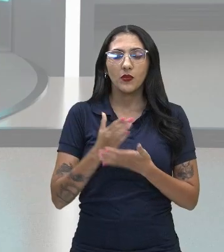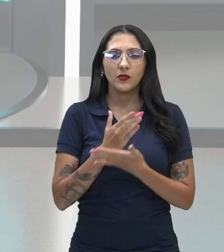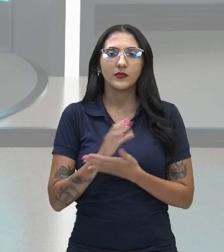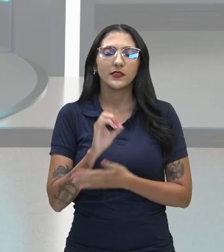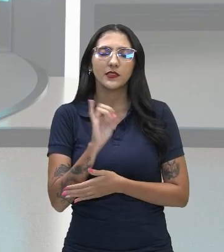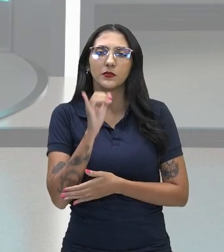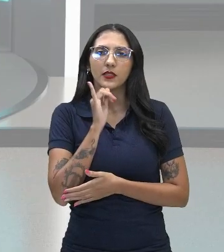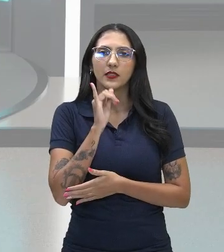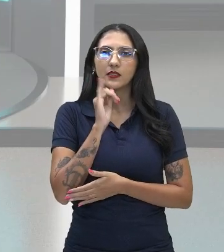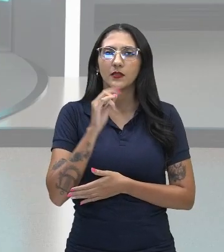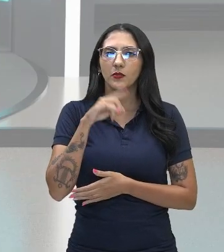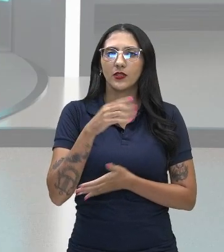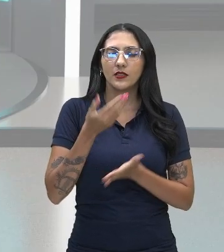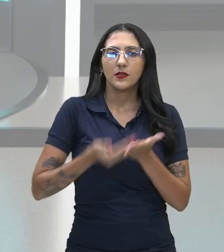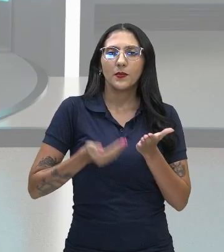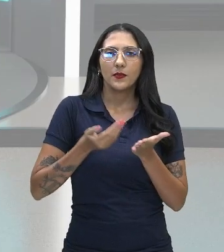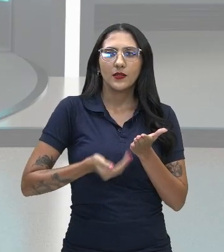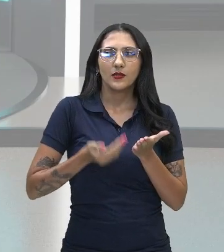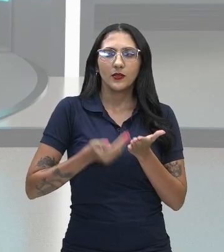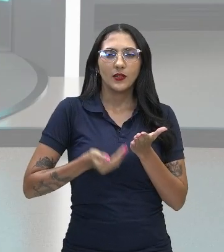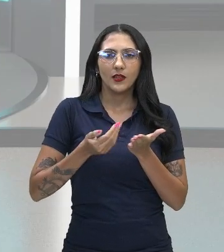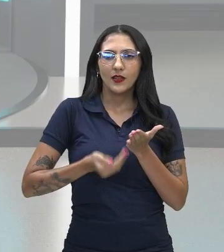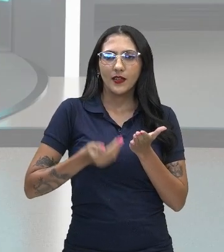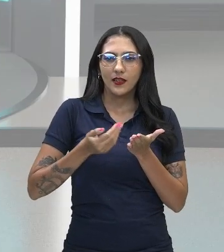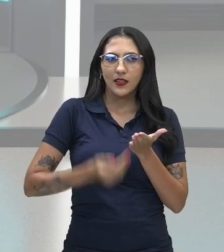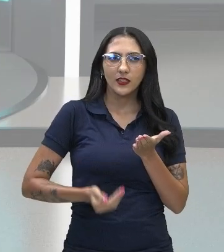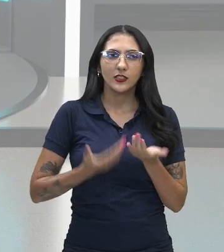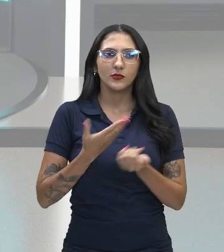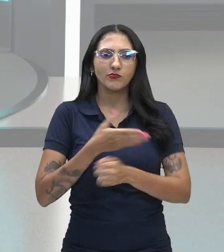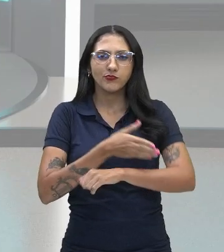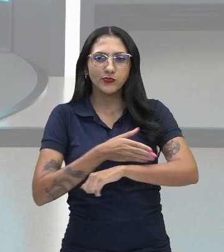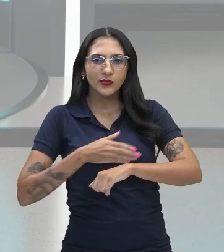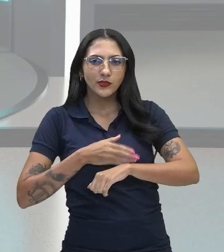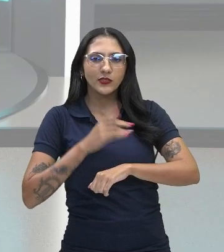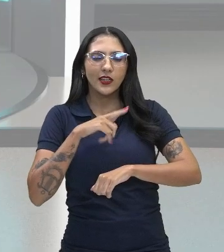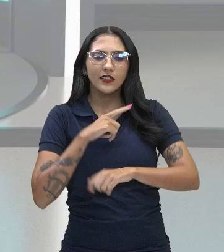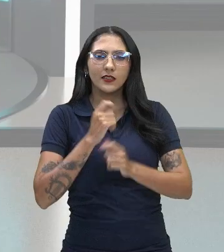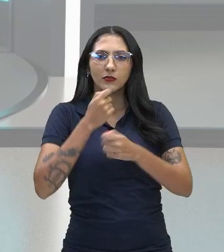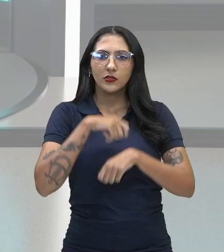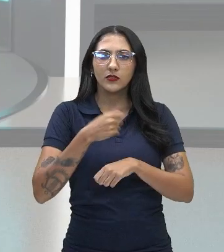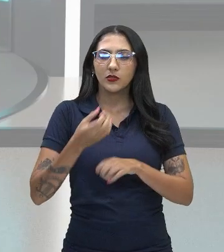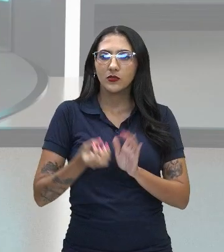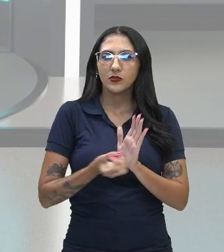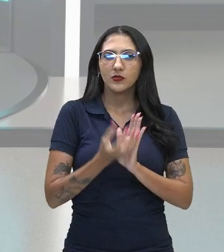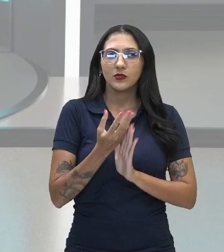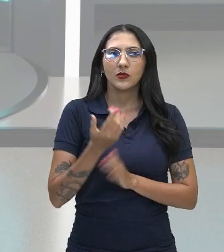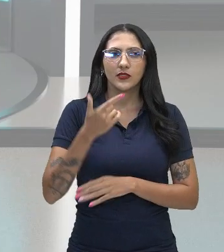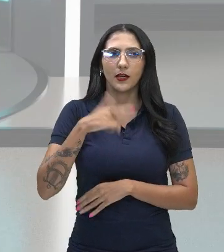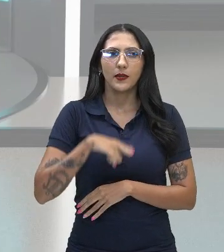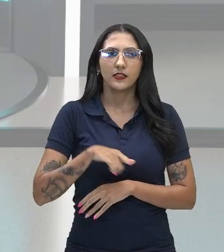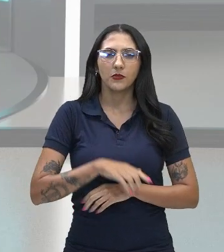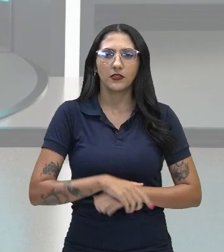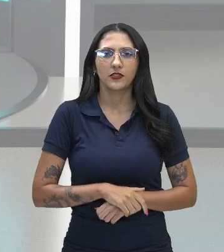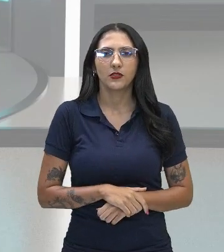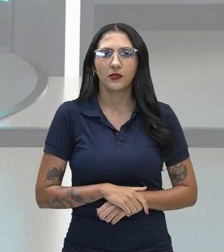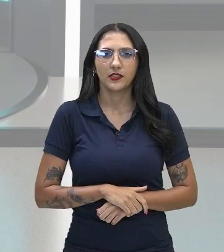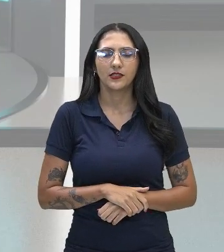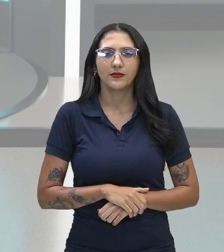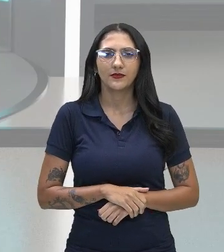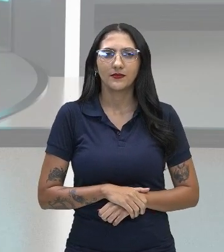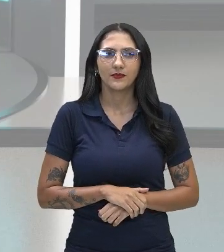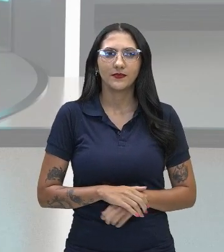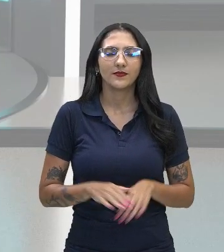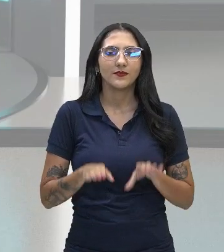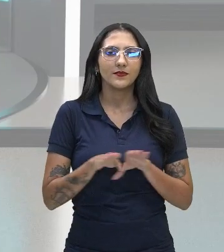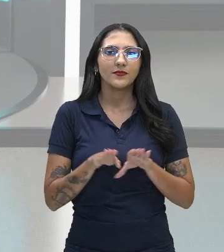alguma parte do corpo dele, ele consegue regenerar, criar novamente a parte do corpo dele. Agora você